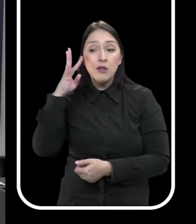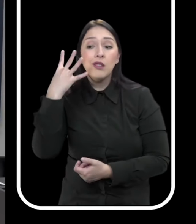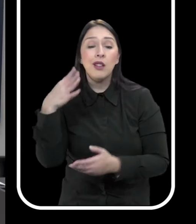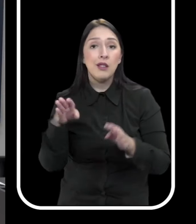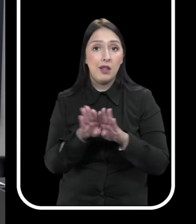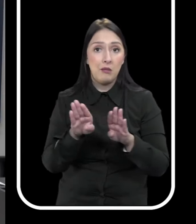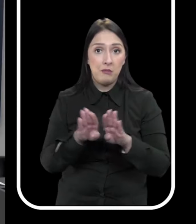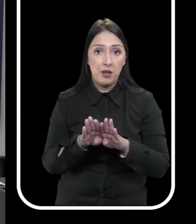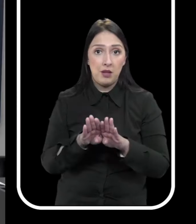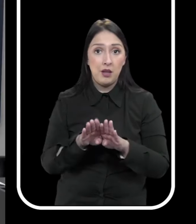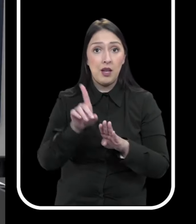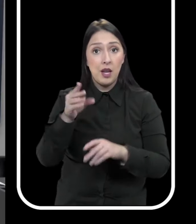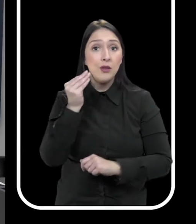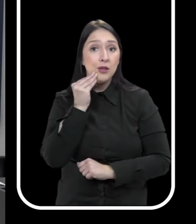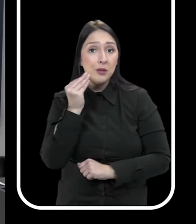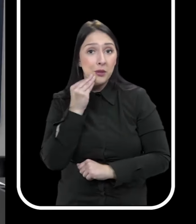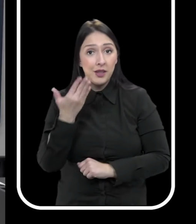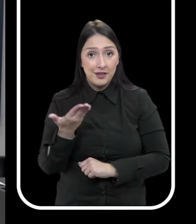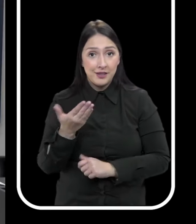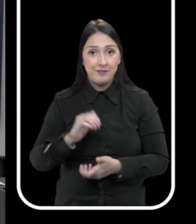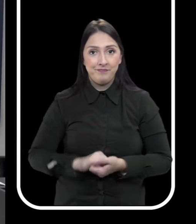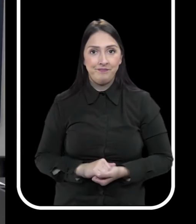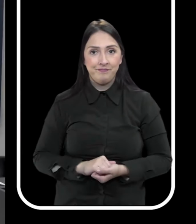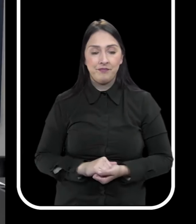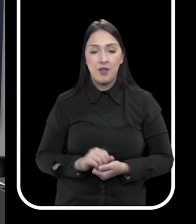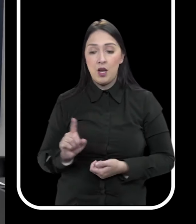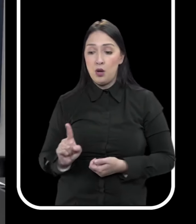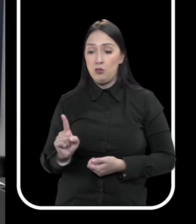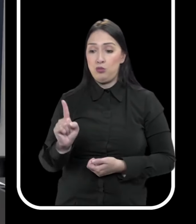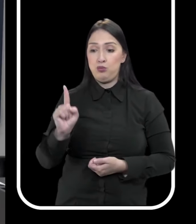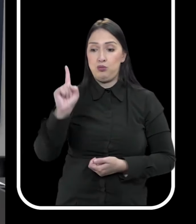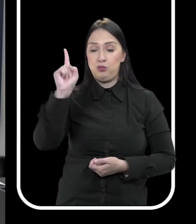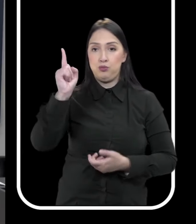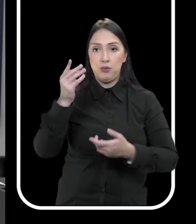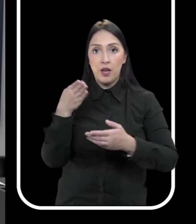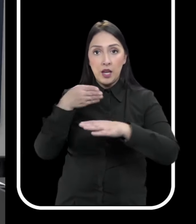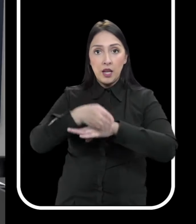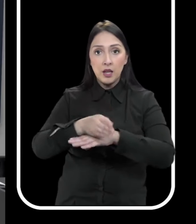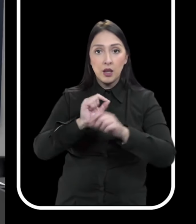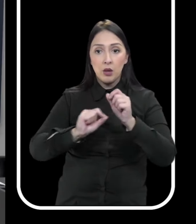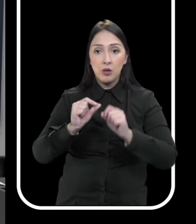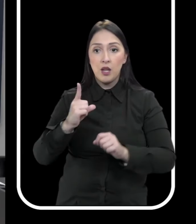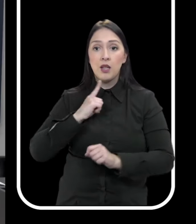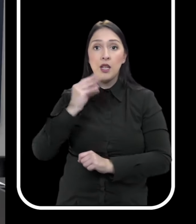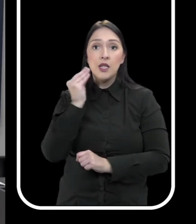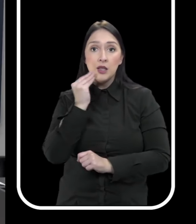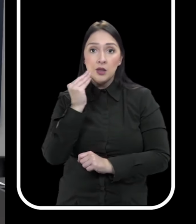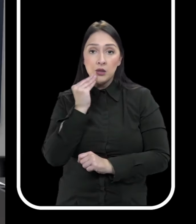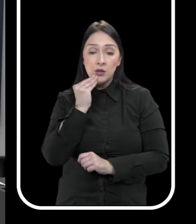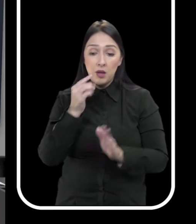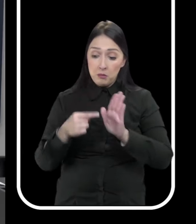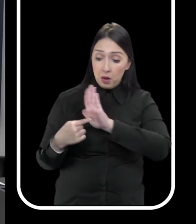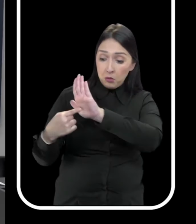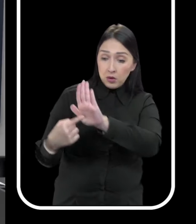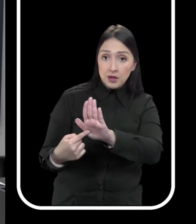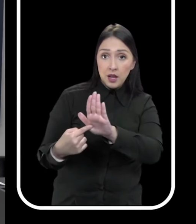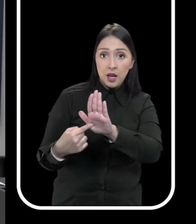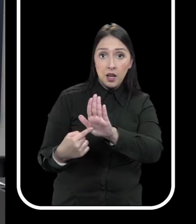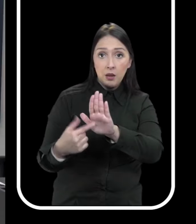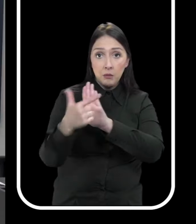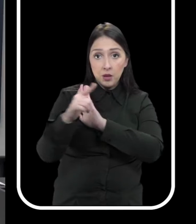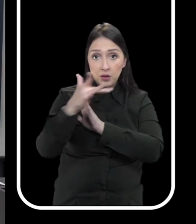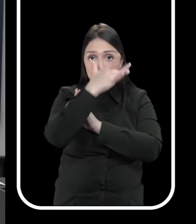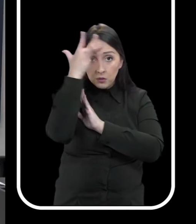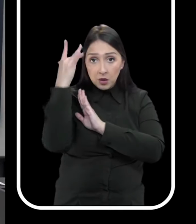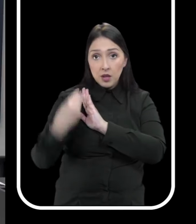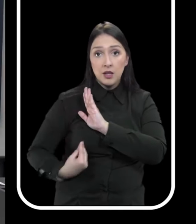e a solução veio lá no simulador. Então, um astronauta entra no simulador e começa a fazer simulações para mostrar